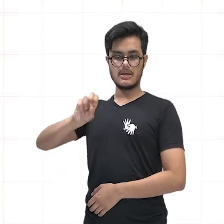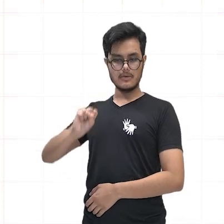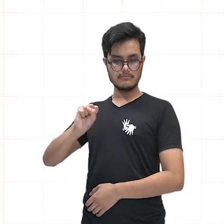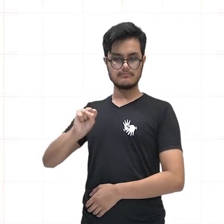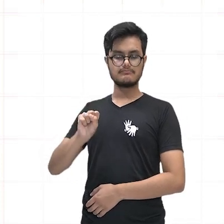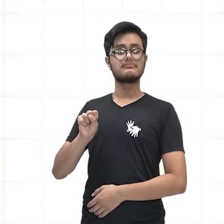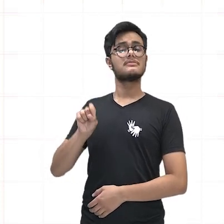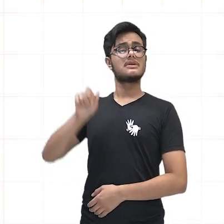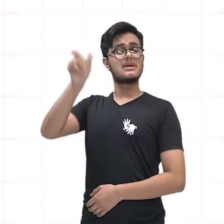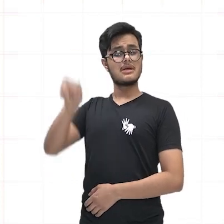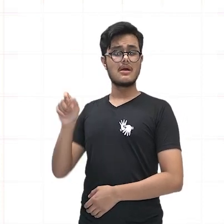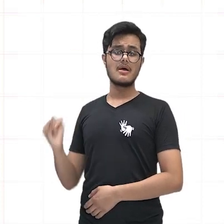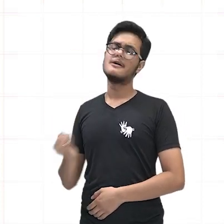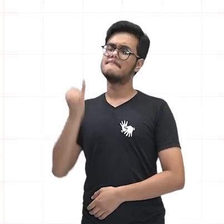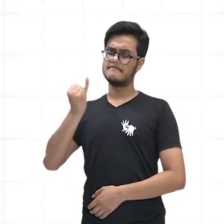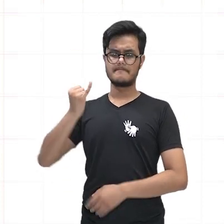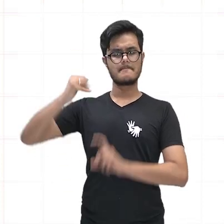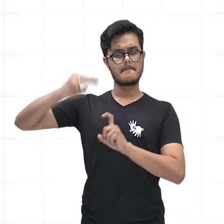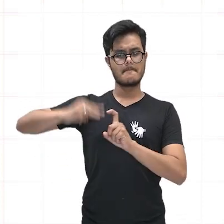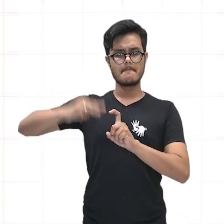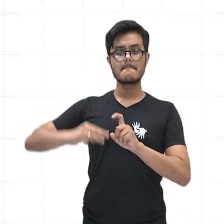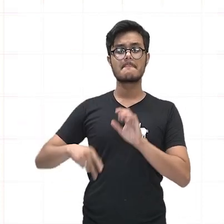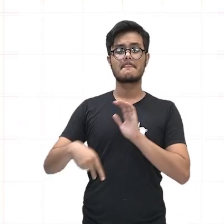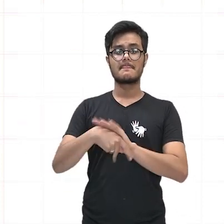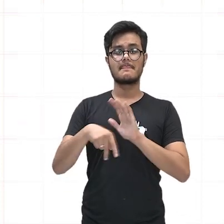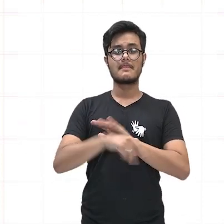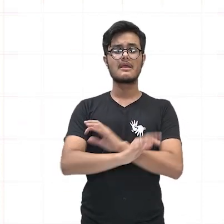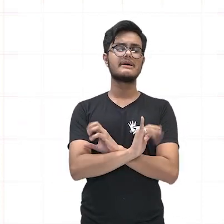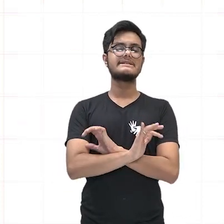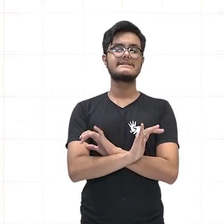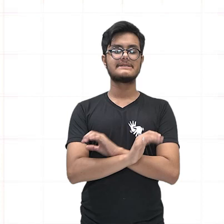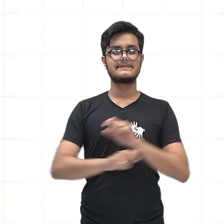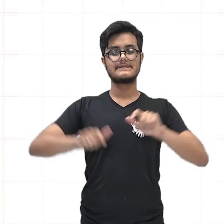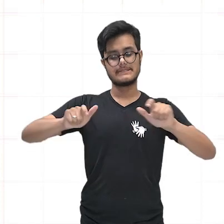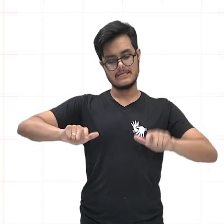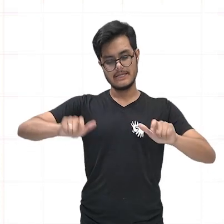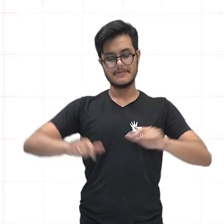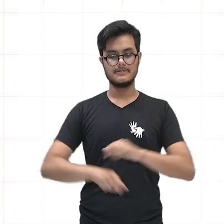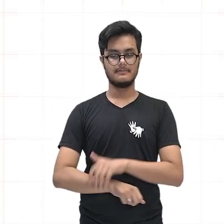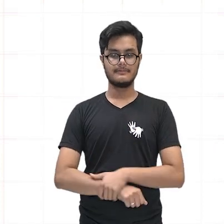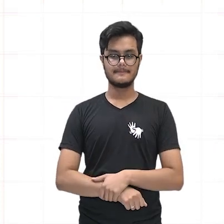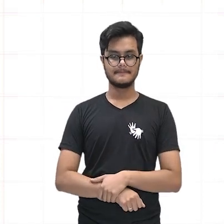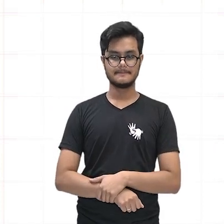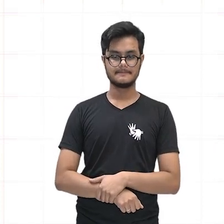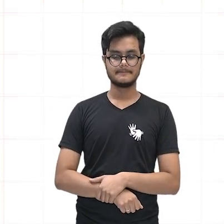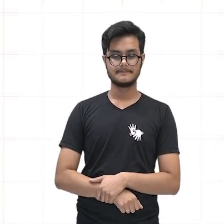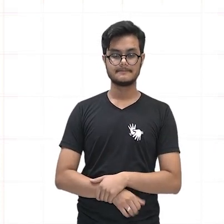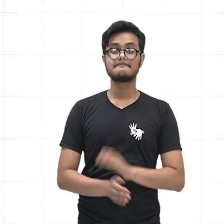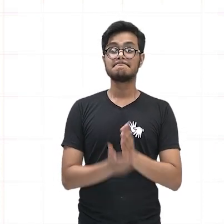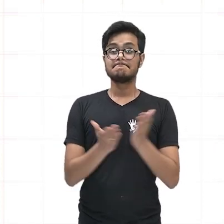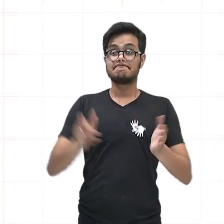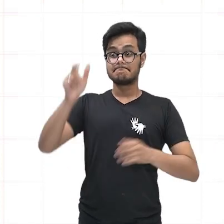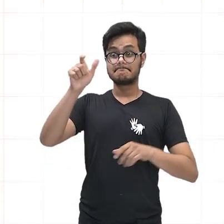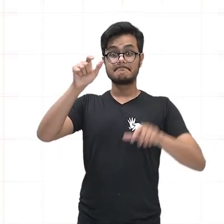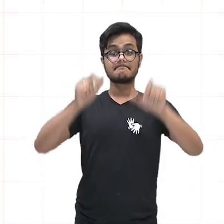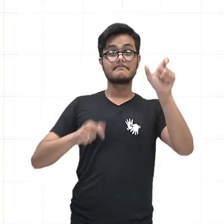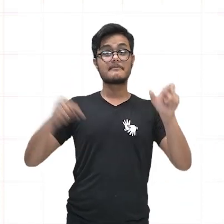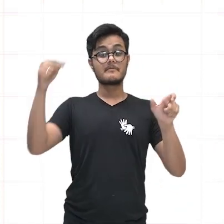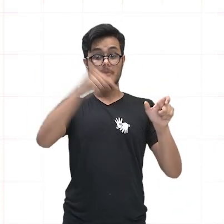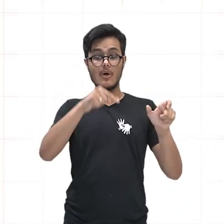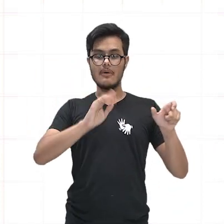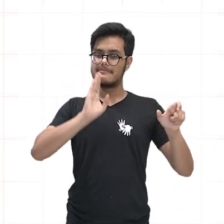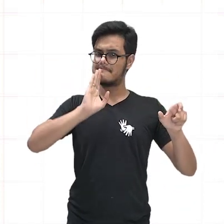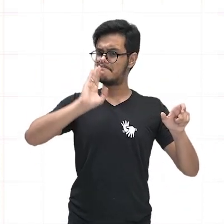para mitos sobre a fundação da cidade de Roma Rômulo galerinha é a figura